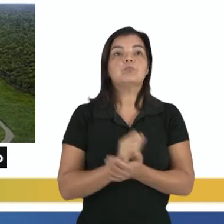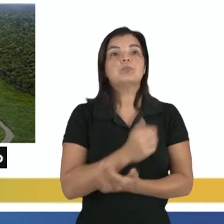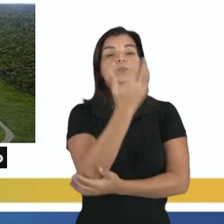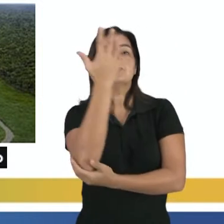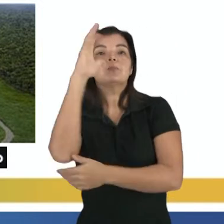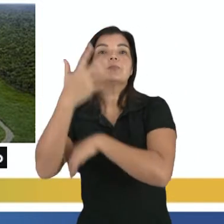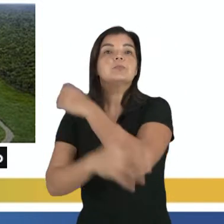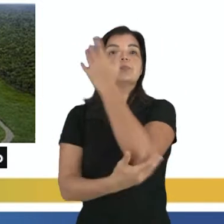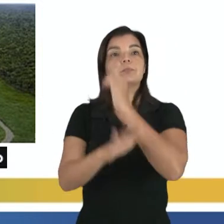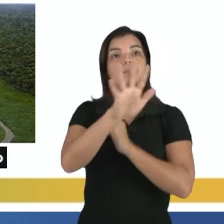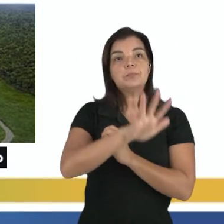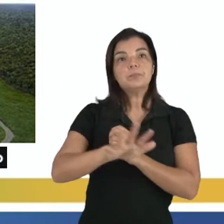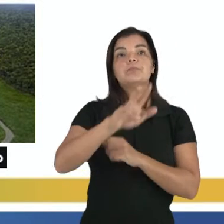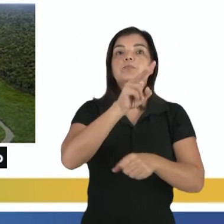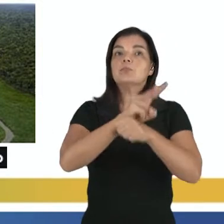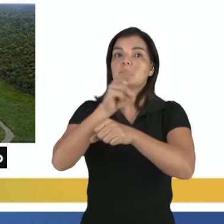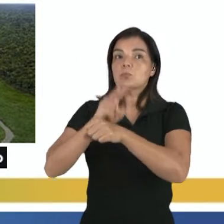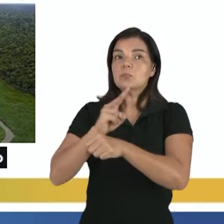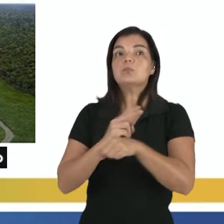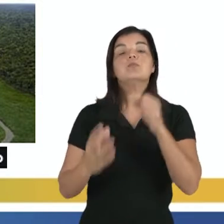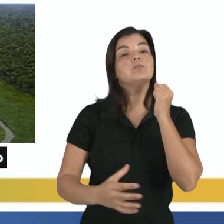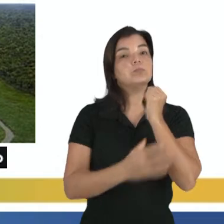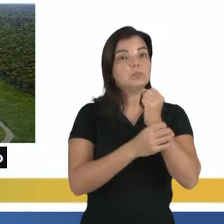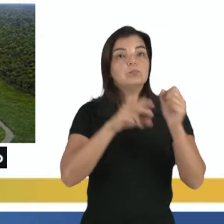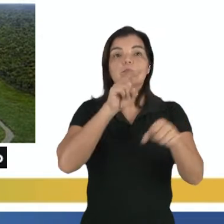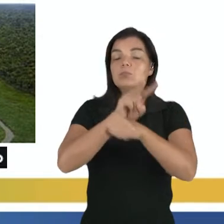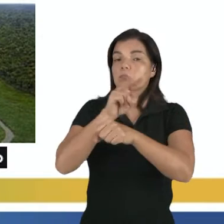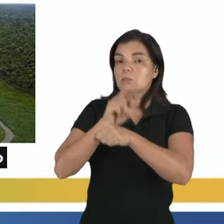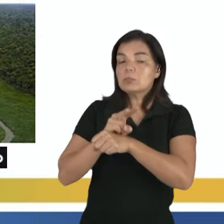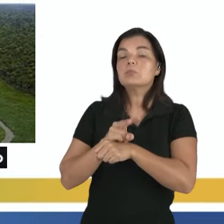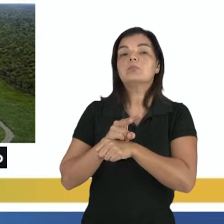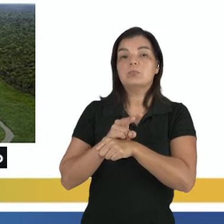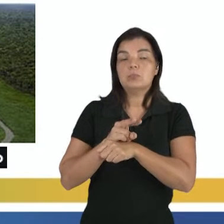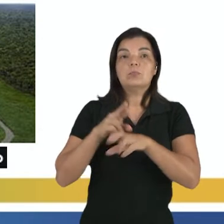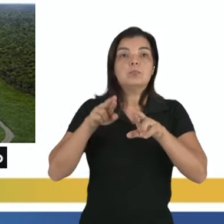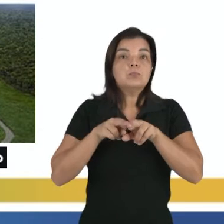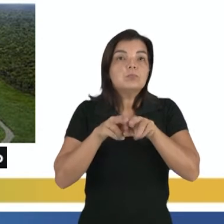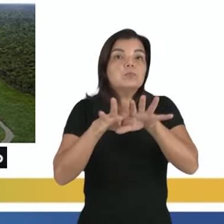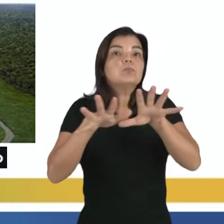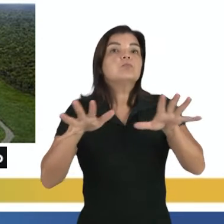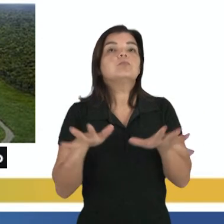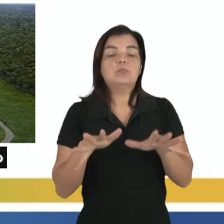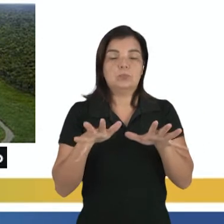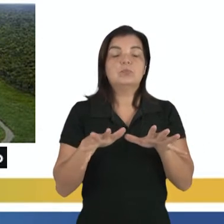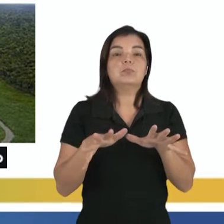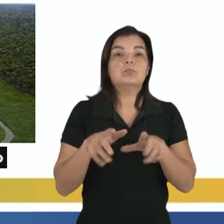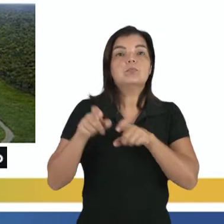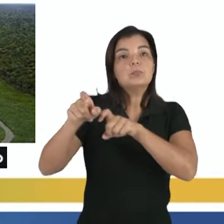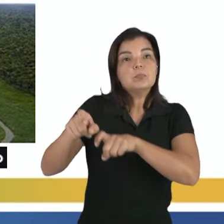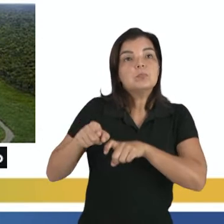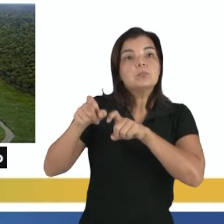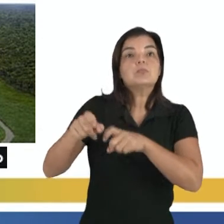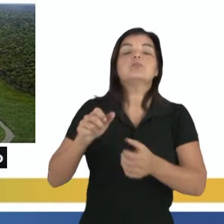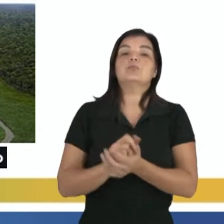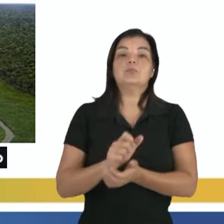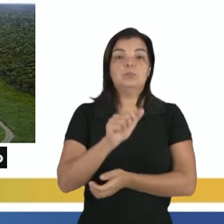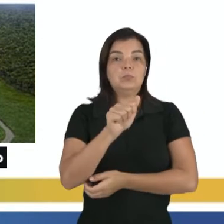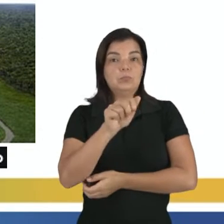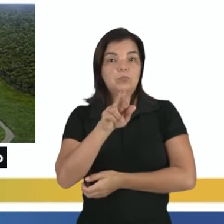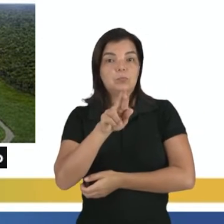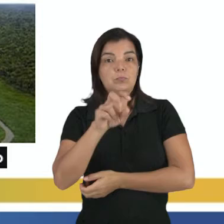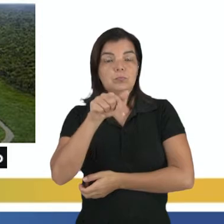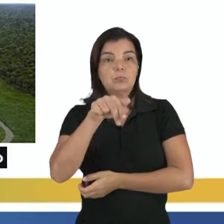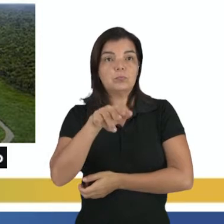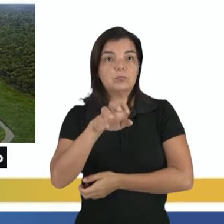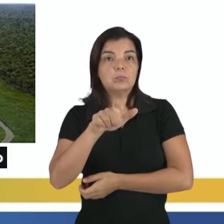intuito de conservar, né, aquela fauna e aquela flora, conservar os recursos naturais, proteger os recursos